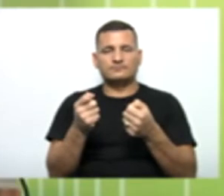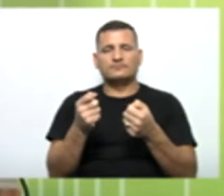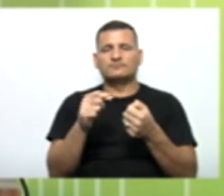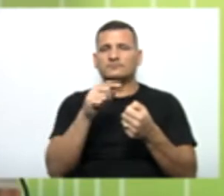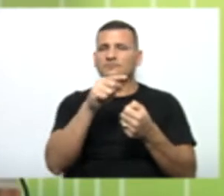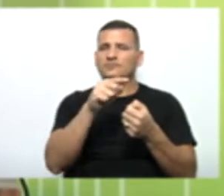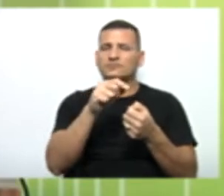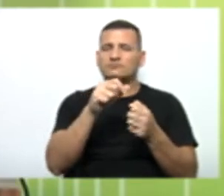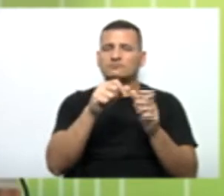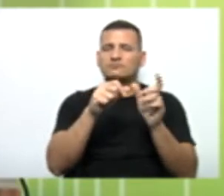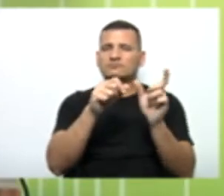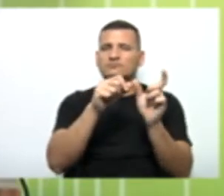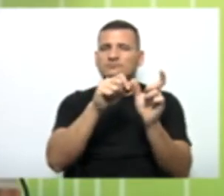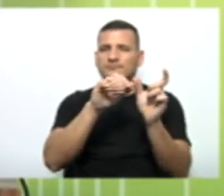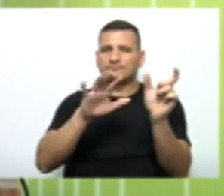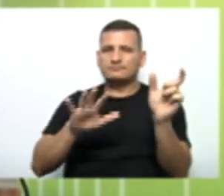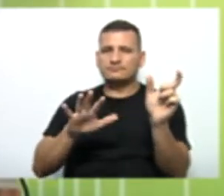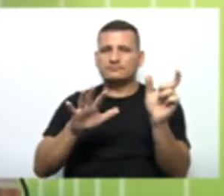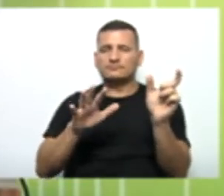extensão?